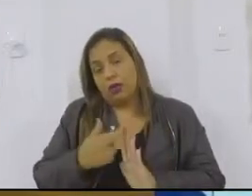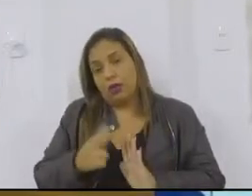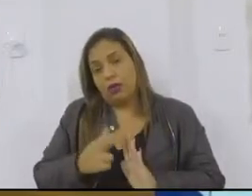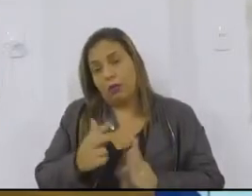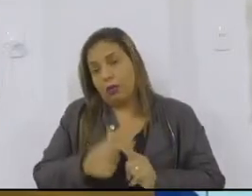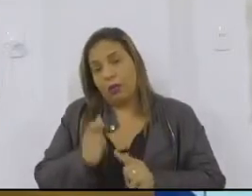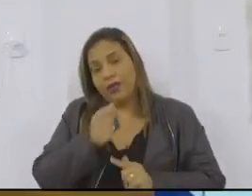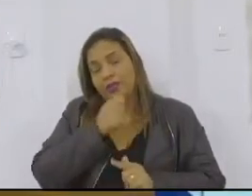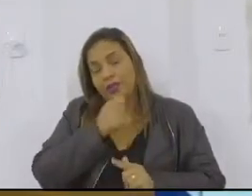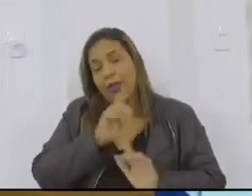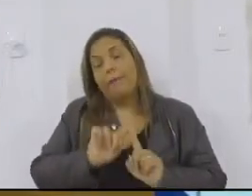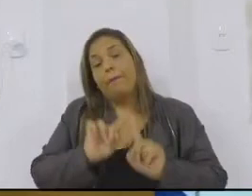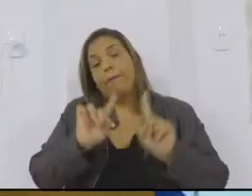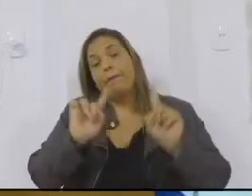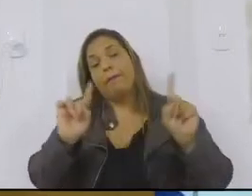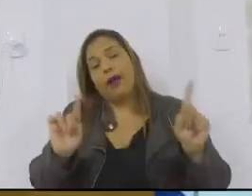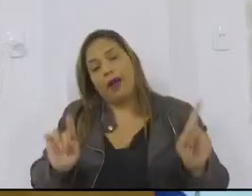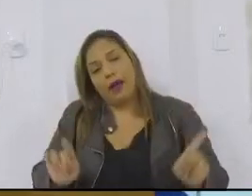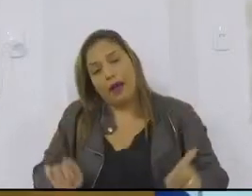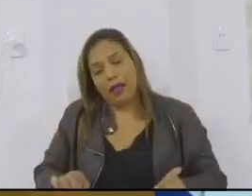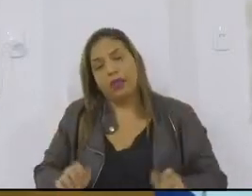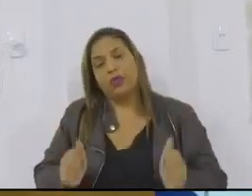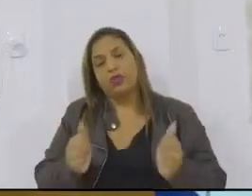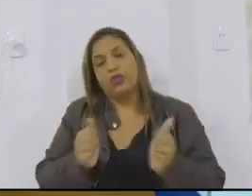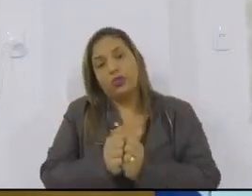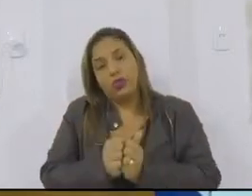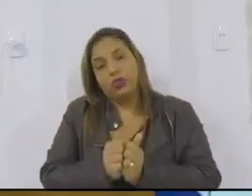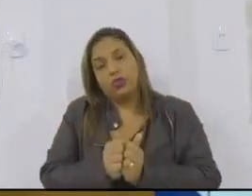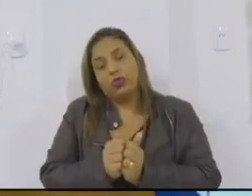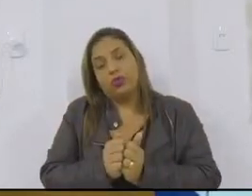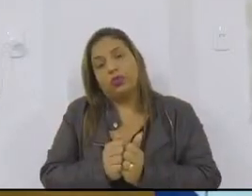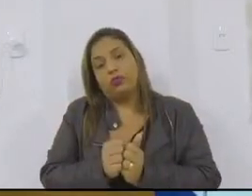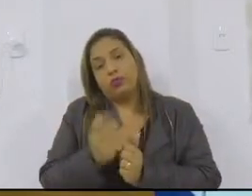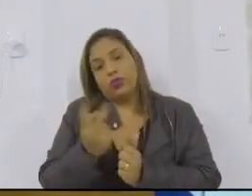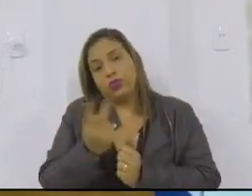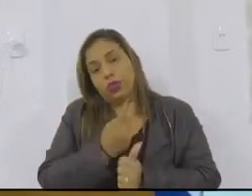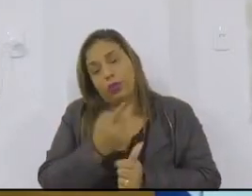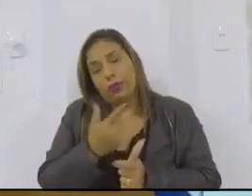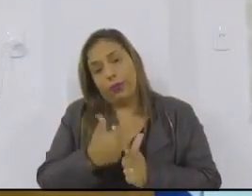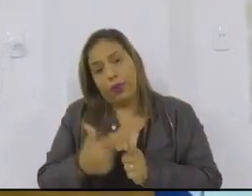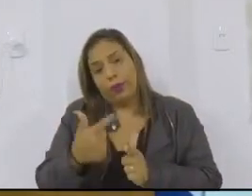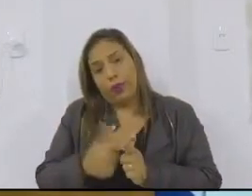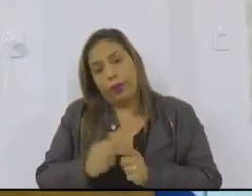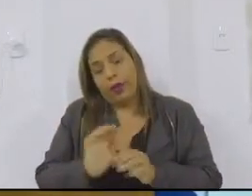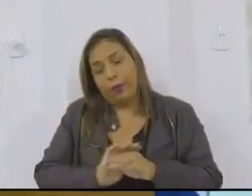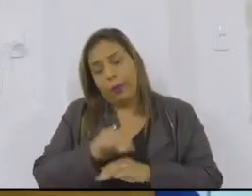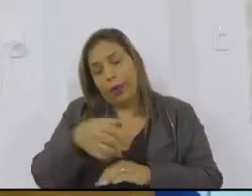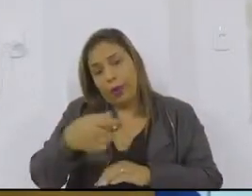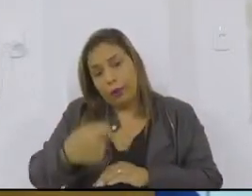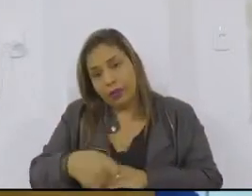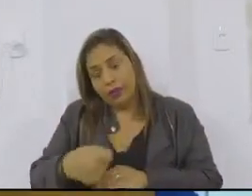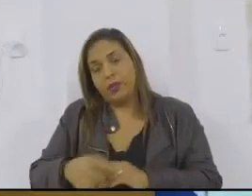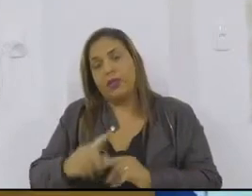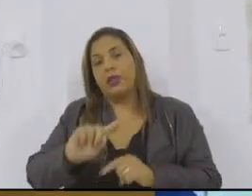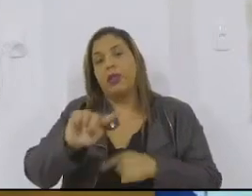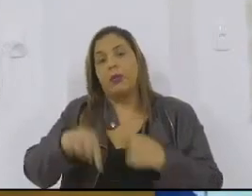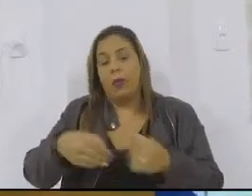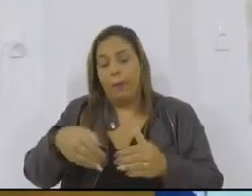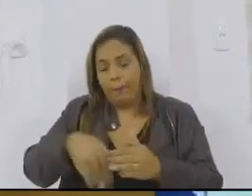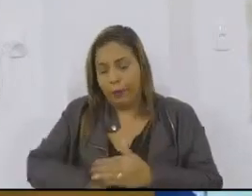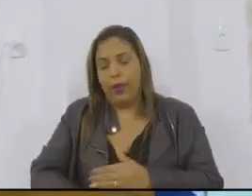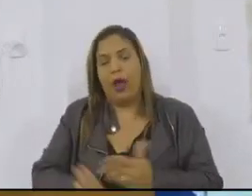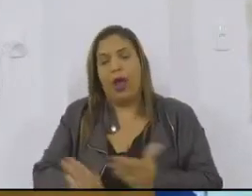Mas são dois problemas ali. O problema do quebra-mola, né, depois do asfalto,